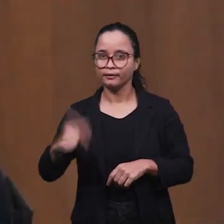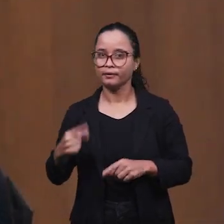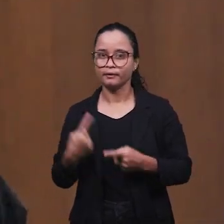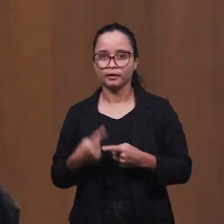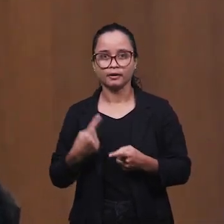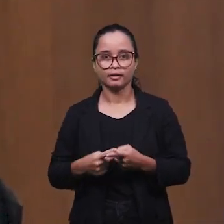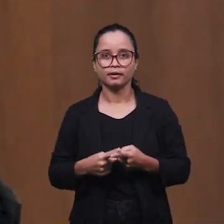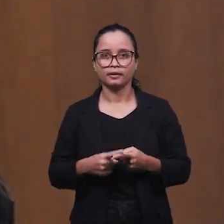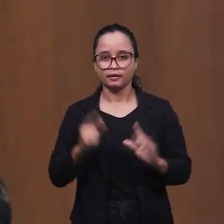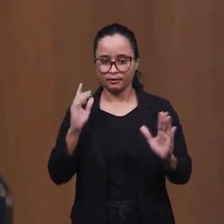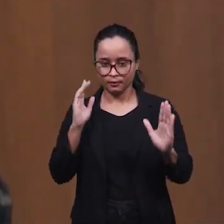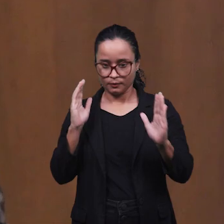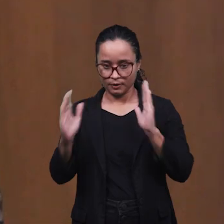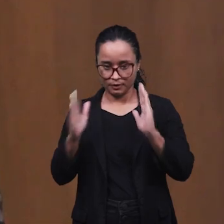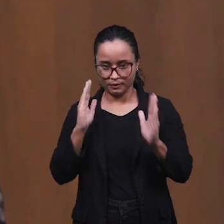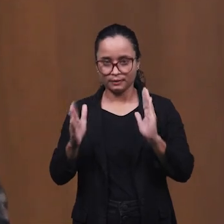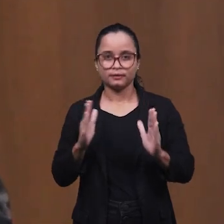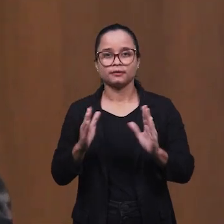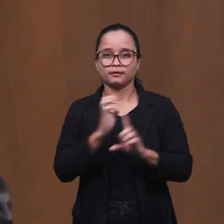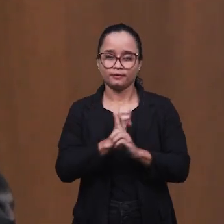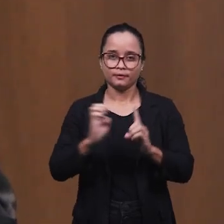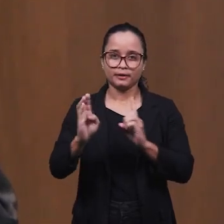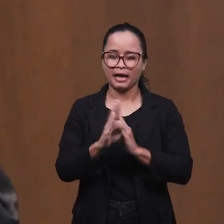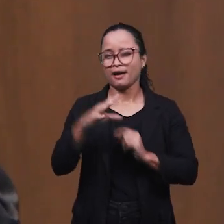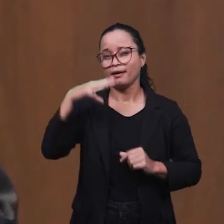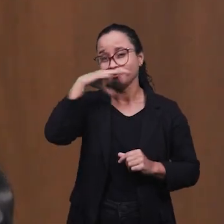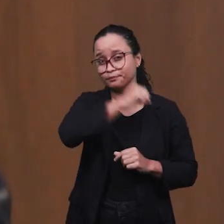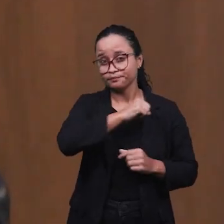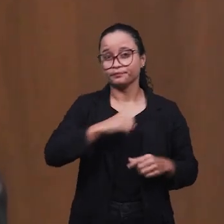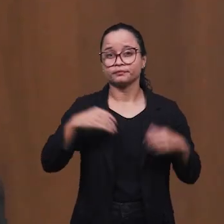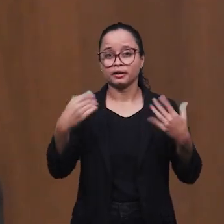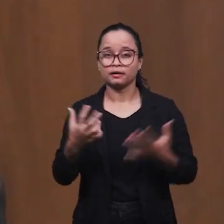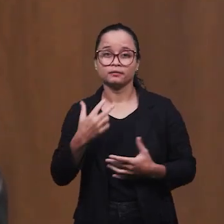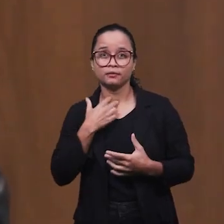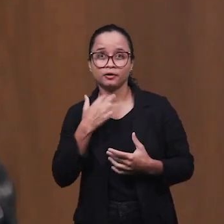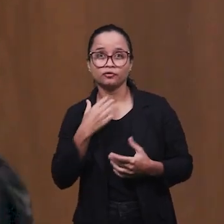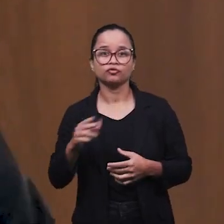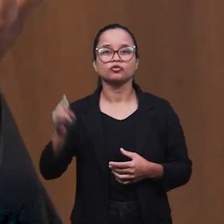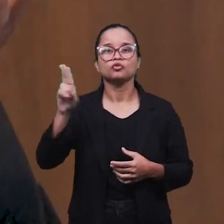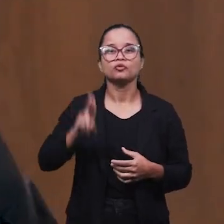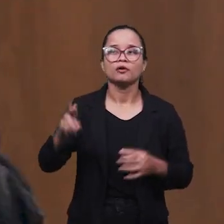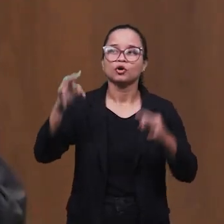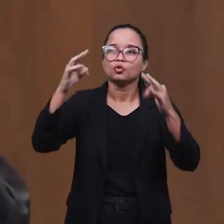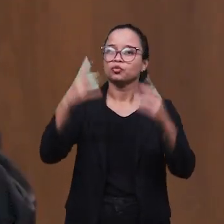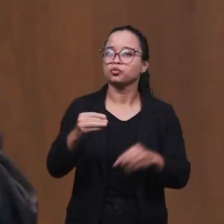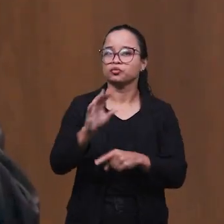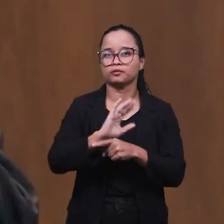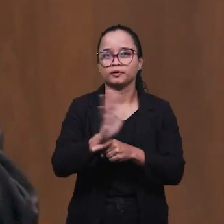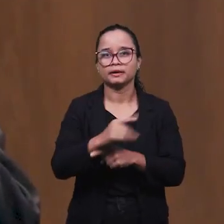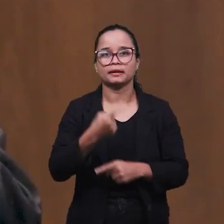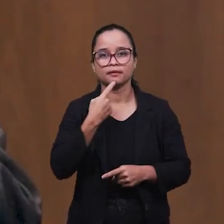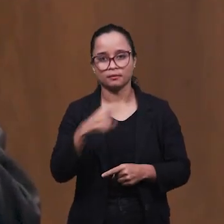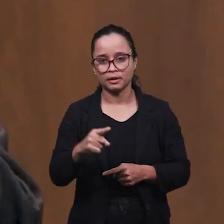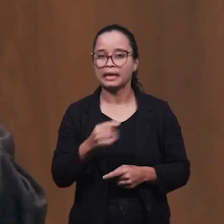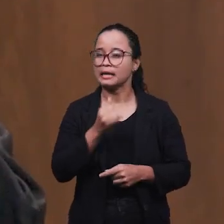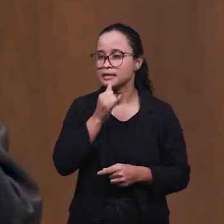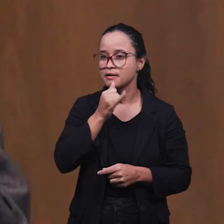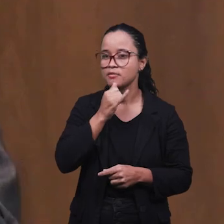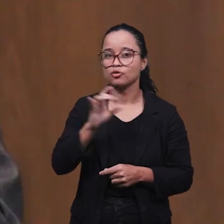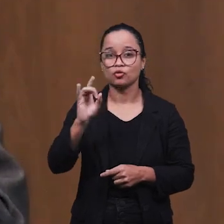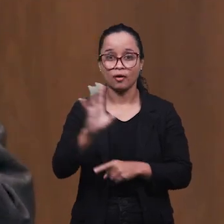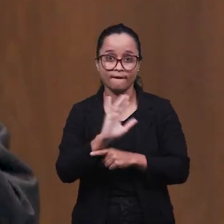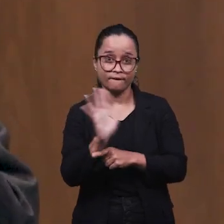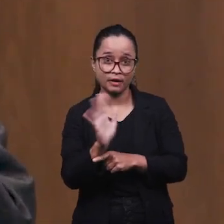espaço de tempo da escola bíblica é um espaço curto. Então nós não podemos realmente utilizar todos os vídeos. Essa semana, por exemplo, só